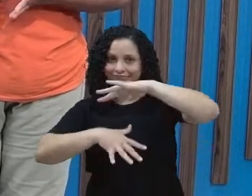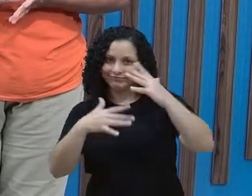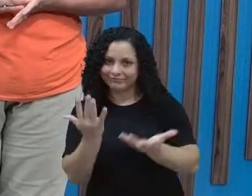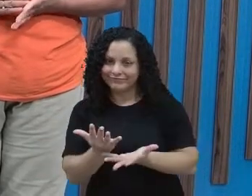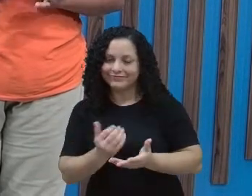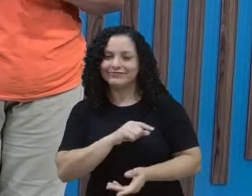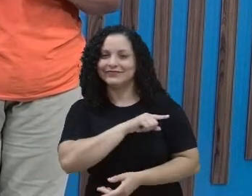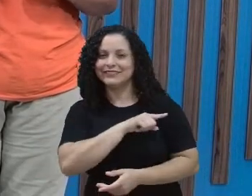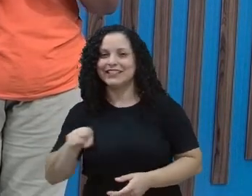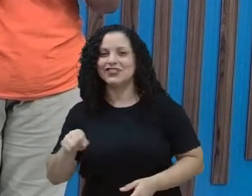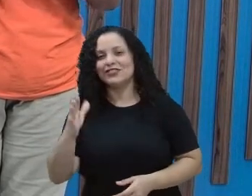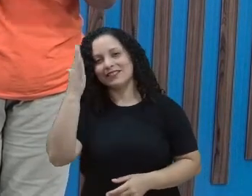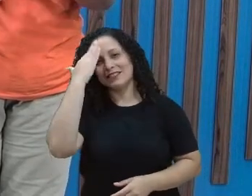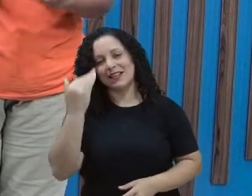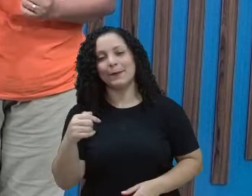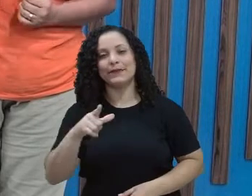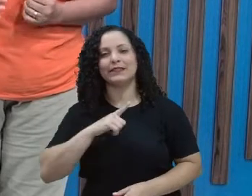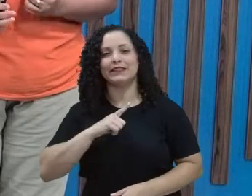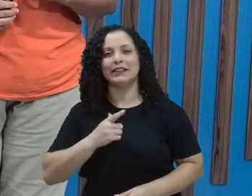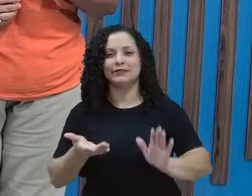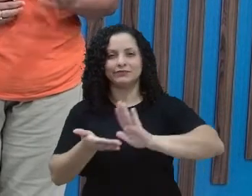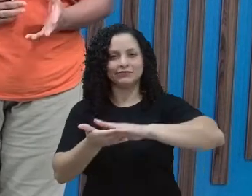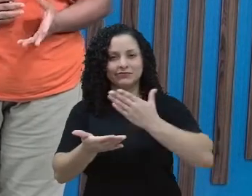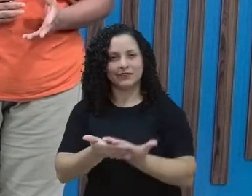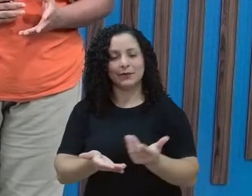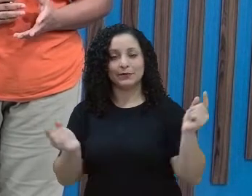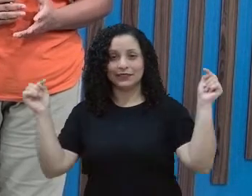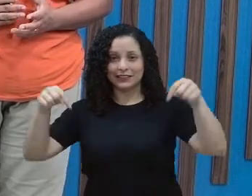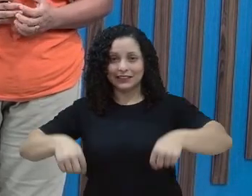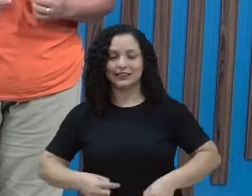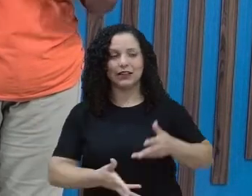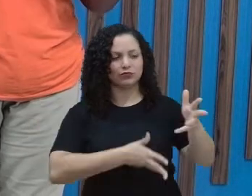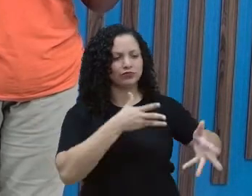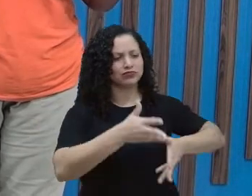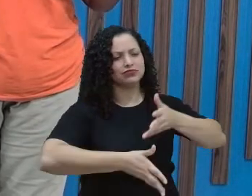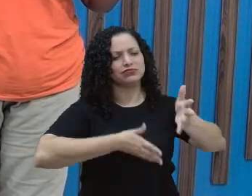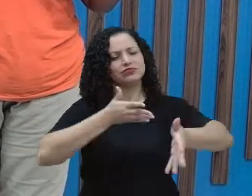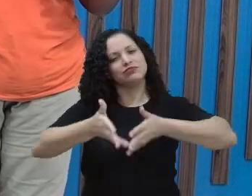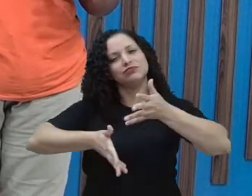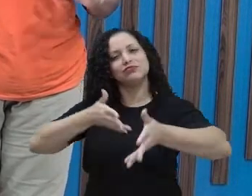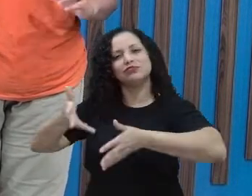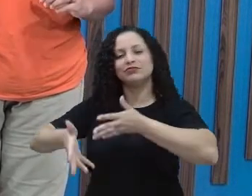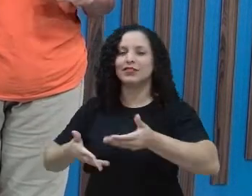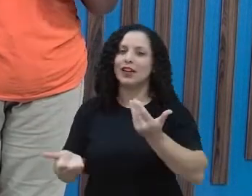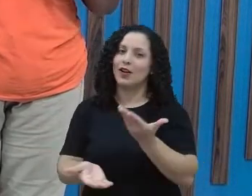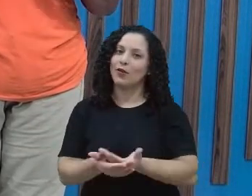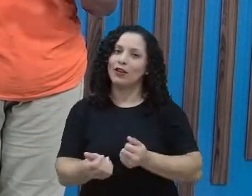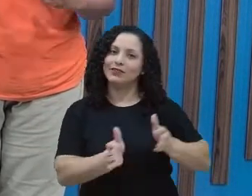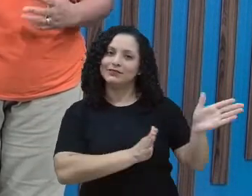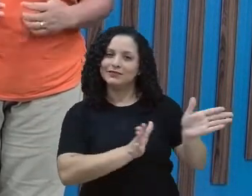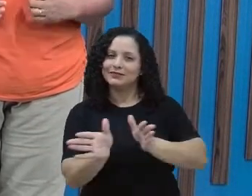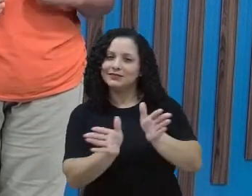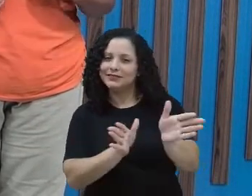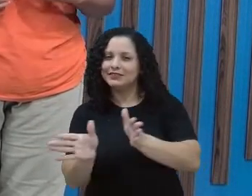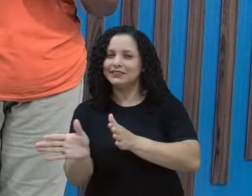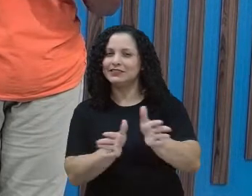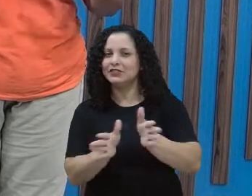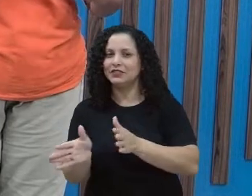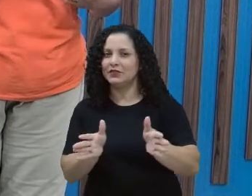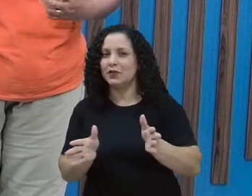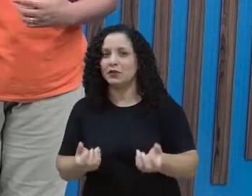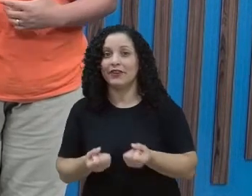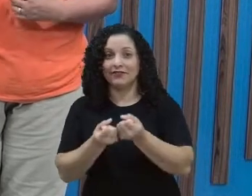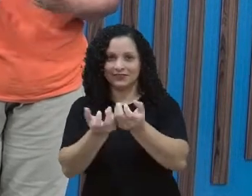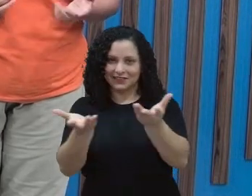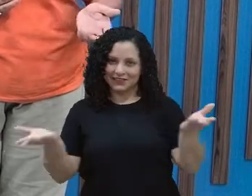Vocês já sabem, né? Nós sempre temos alguém aqui fazendo a tradução da aula para deixá-la mais compreensível, para que mais pessoas